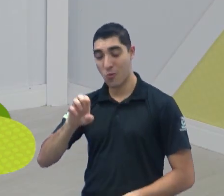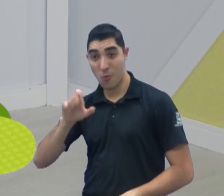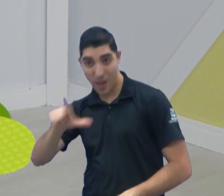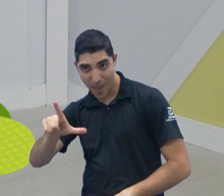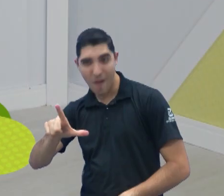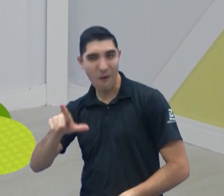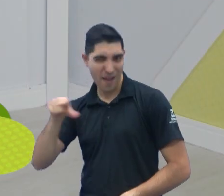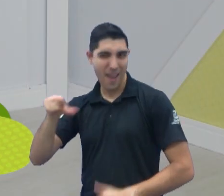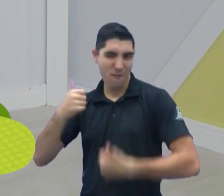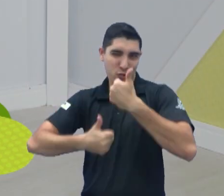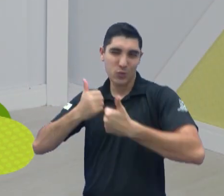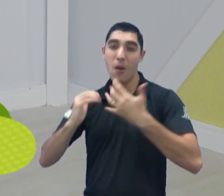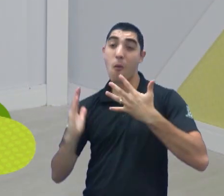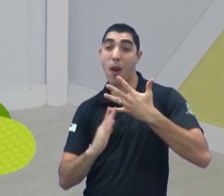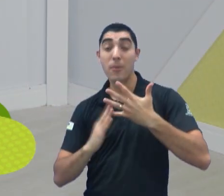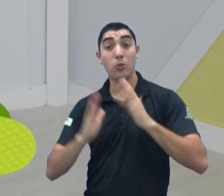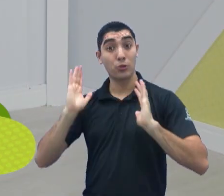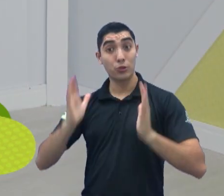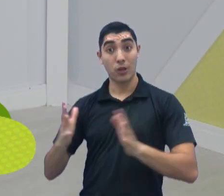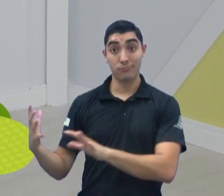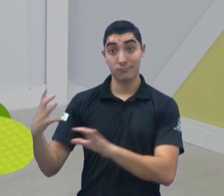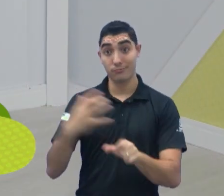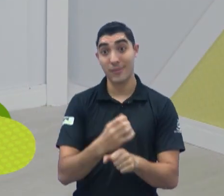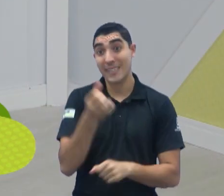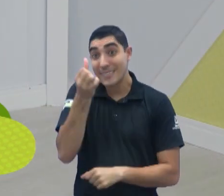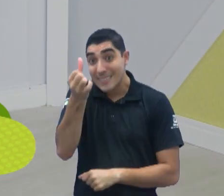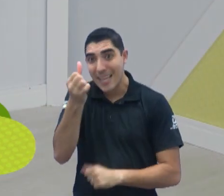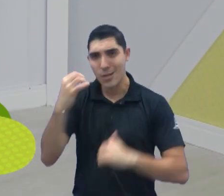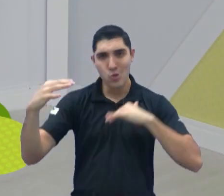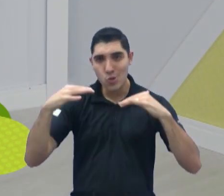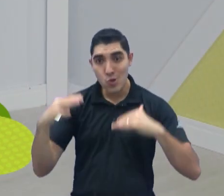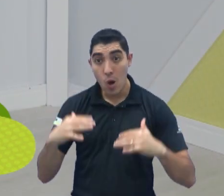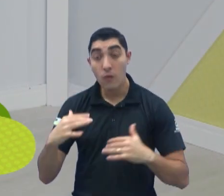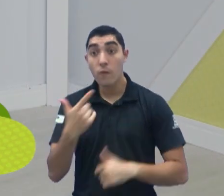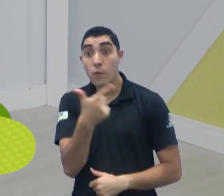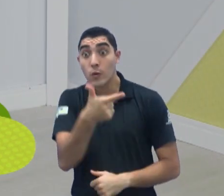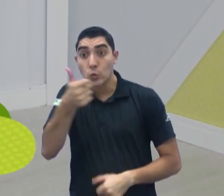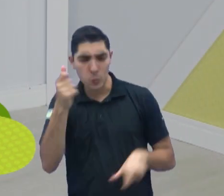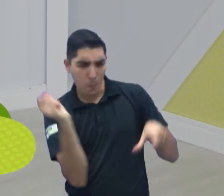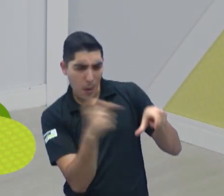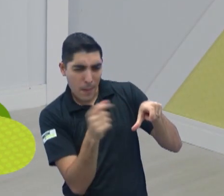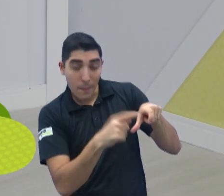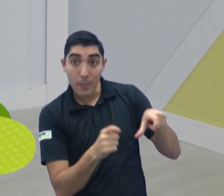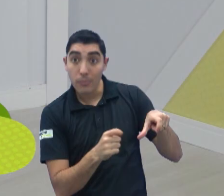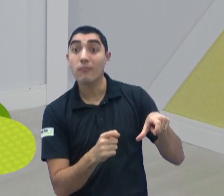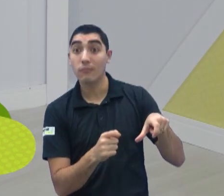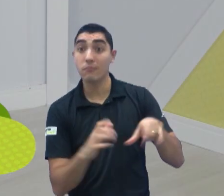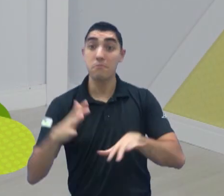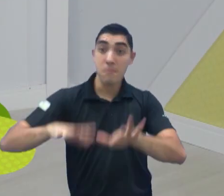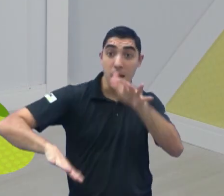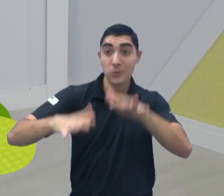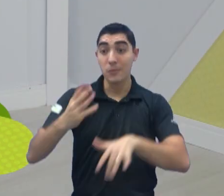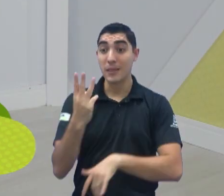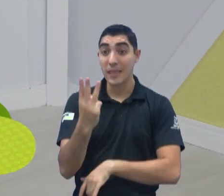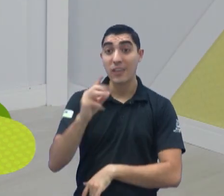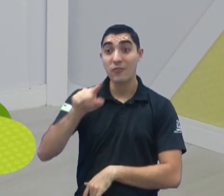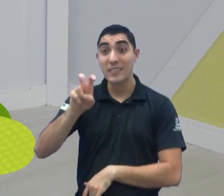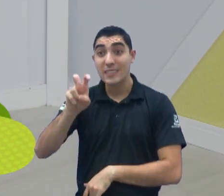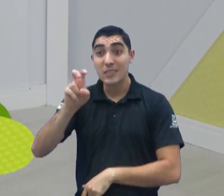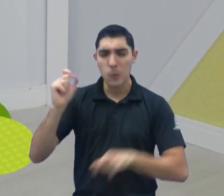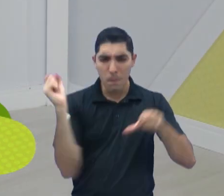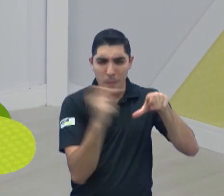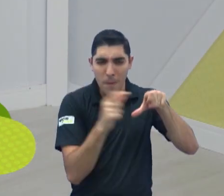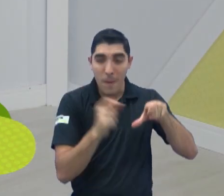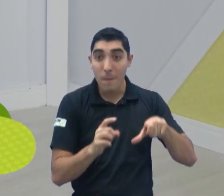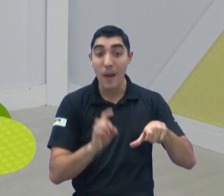fase de classificação, foram 6 jogos, 21 gols marcados, 3,5 a média de gols por partida. Vamos ver os resultados aqui no